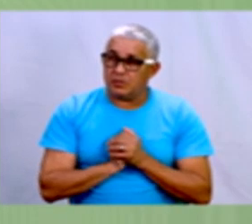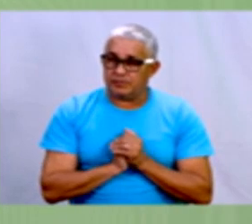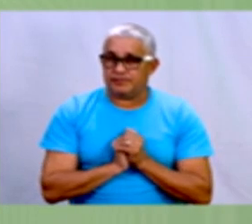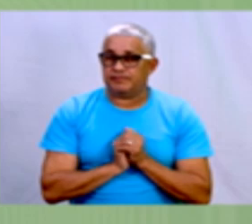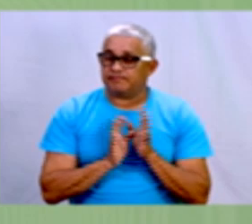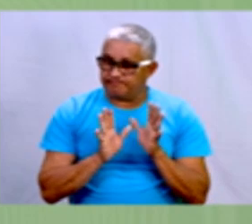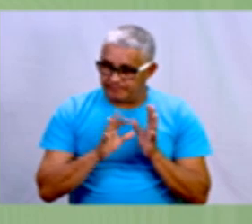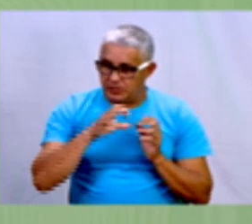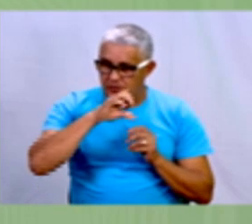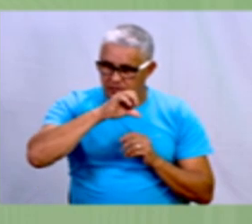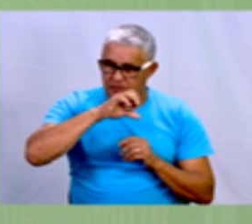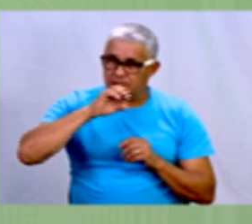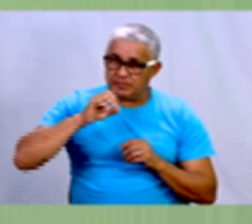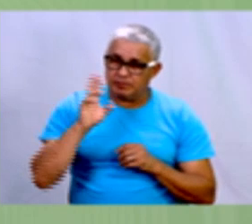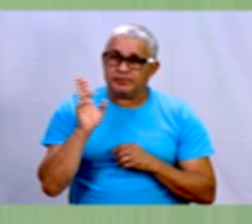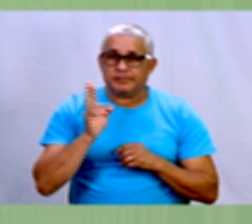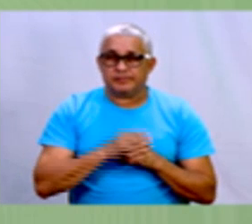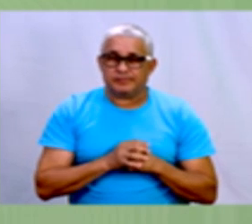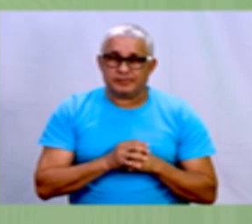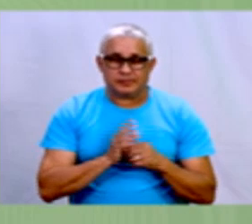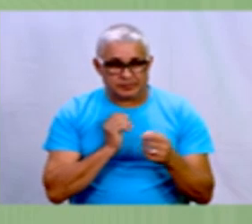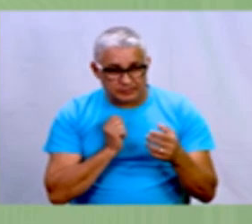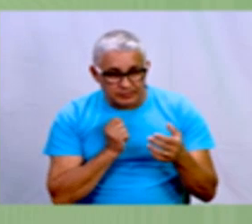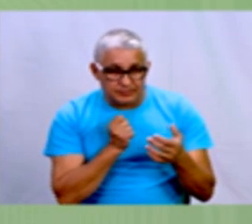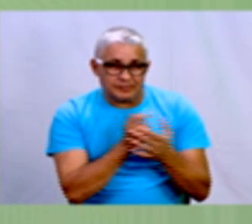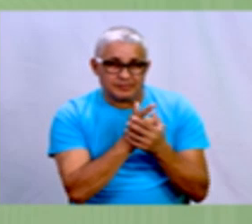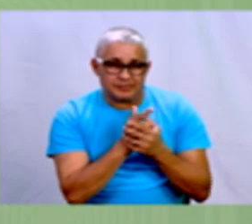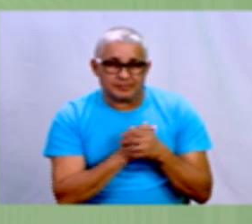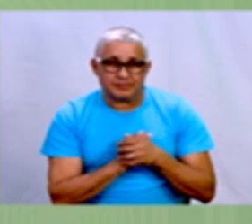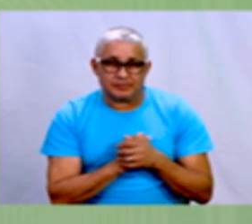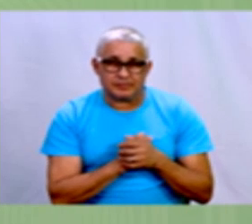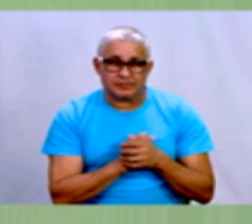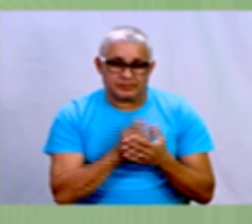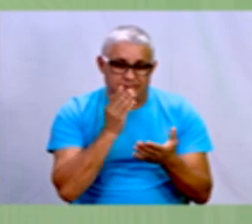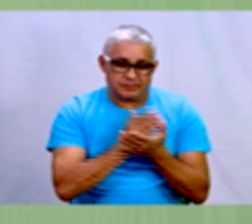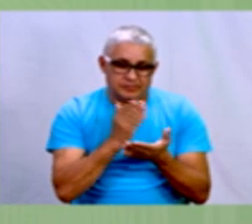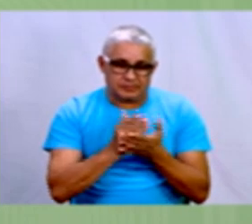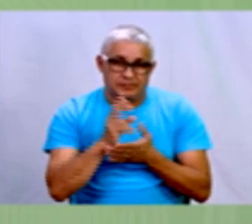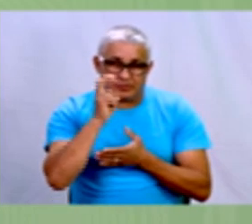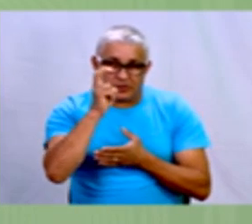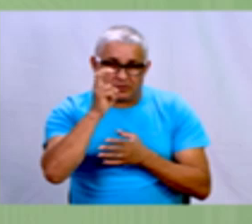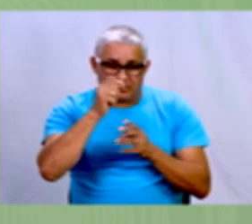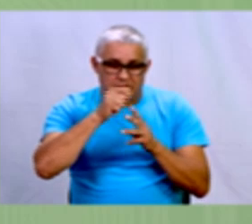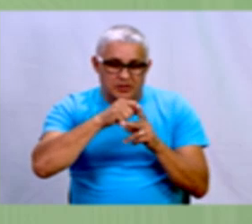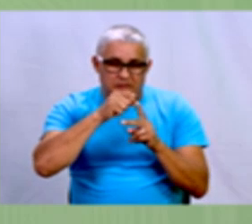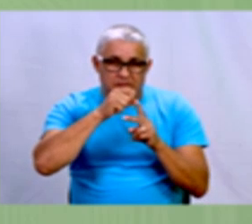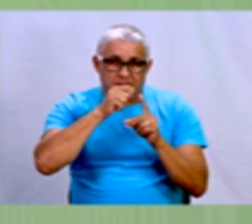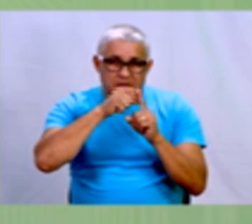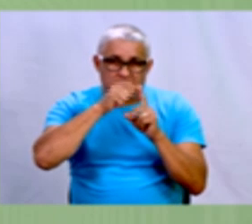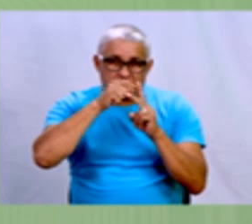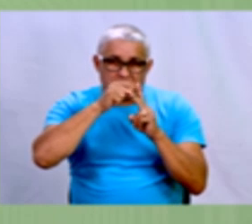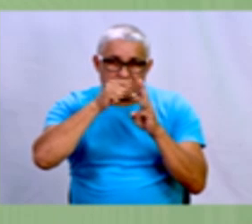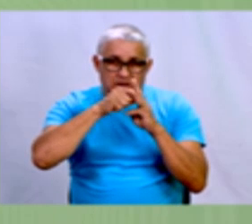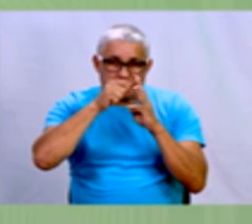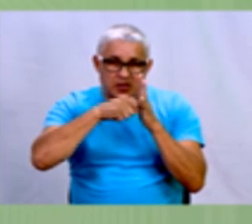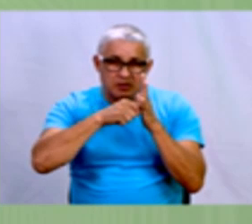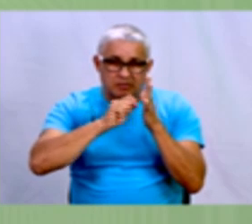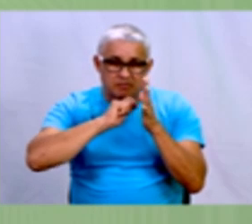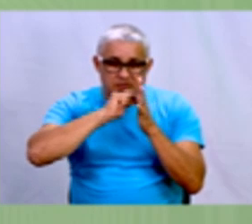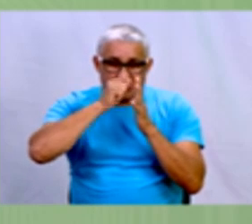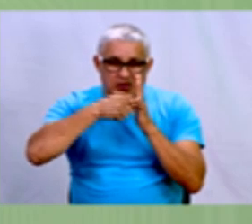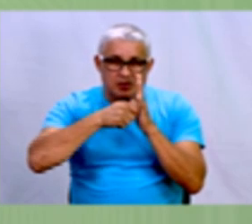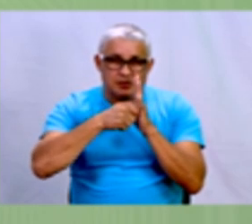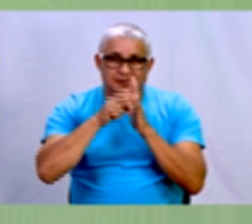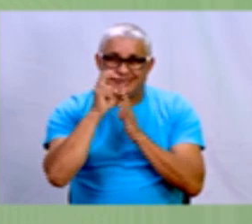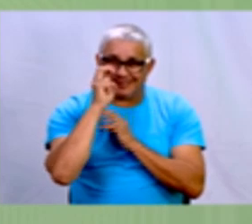lá, R$900, foi comprado em 5 parcelas mensais, já tem outra informação